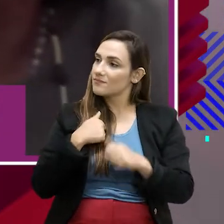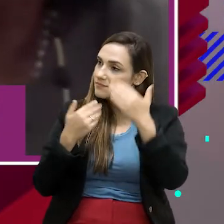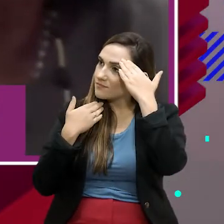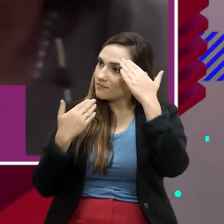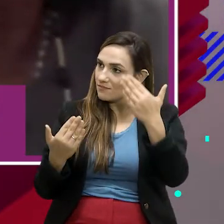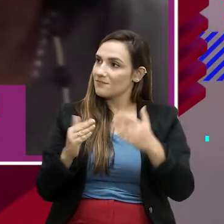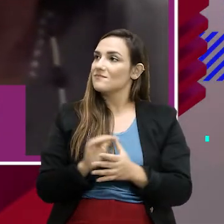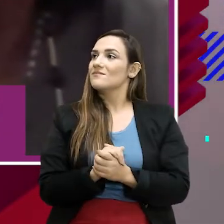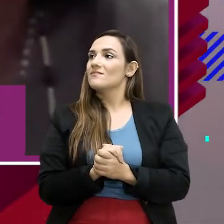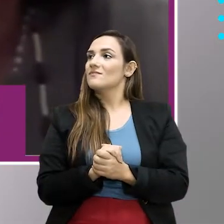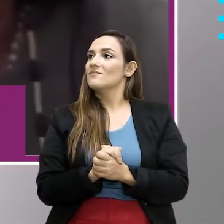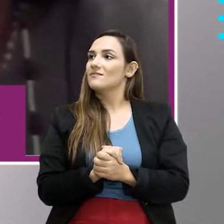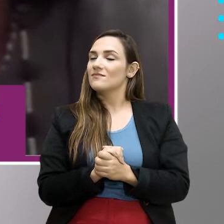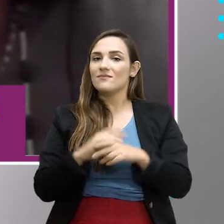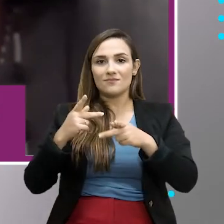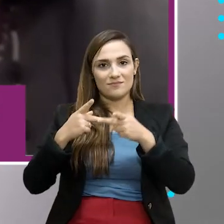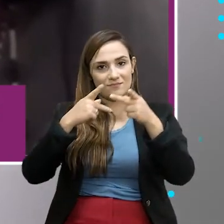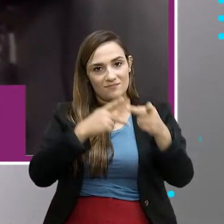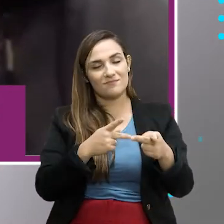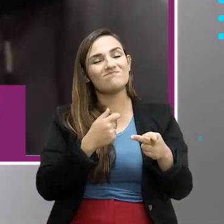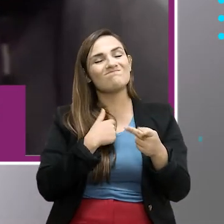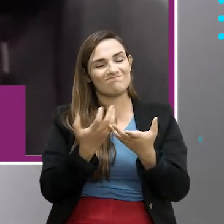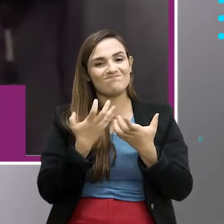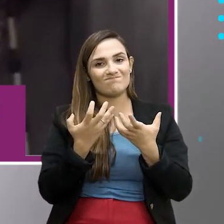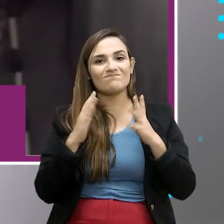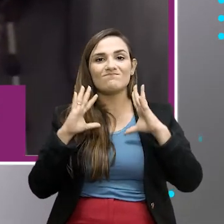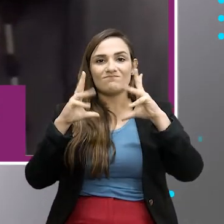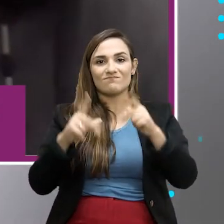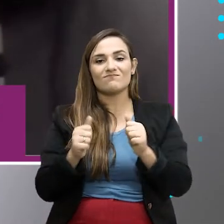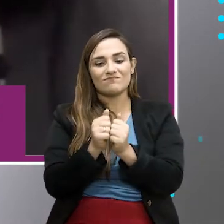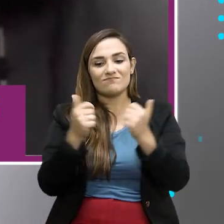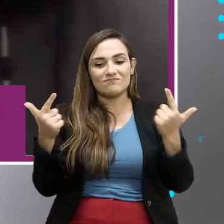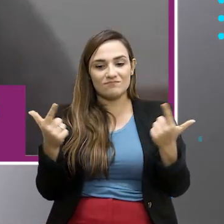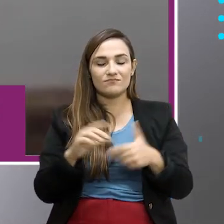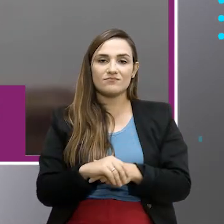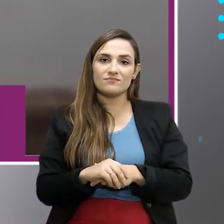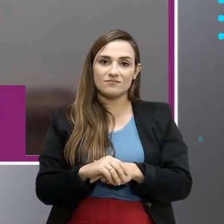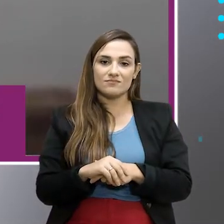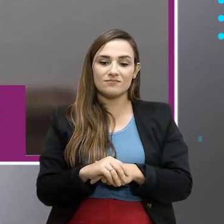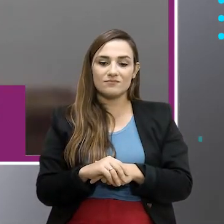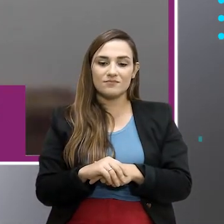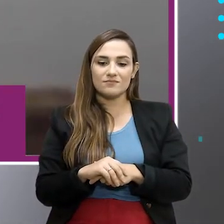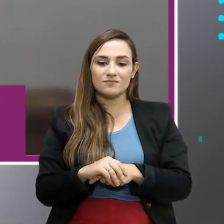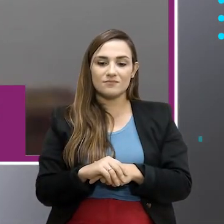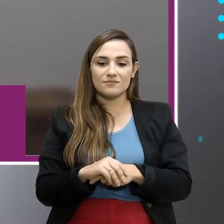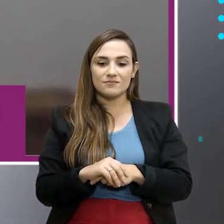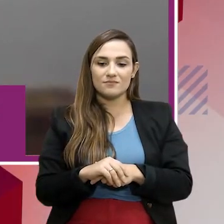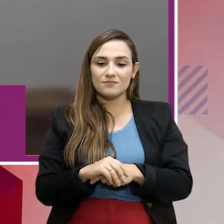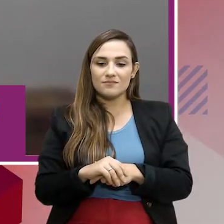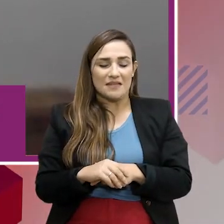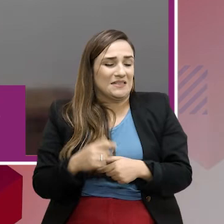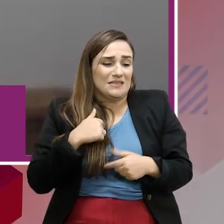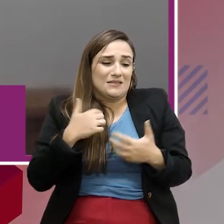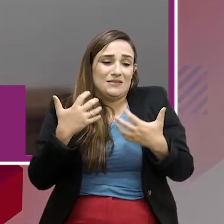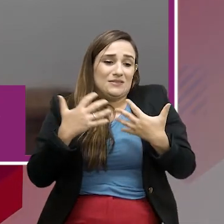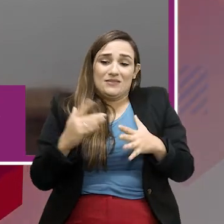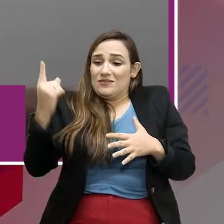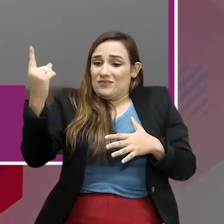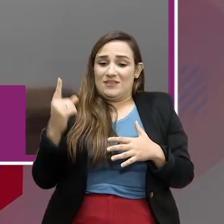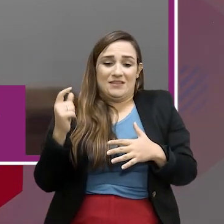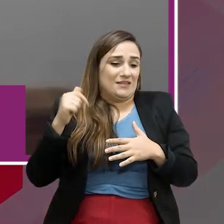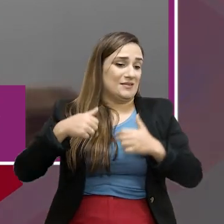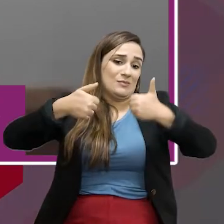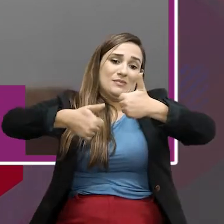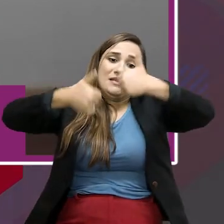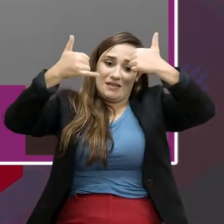sempre muito bem-vinda. Eu agradeço demais seu convite, Lívia, e eu desejo a todos muita sorte. Que não venha nunca